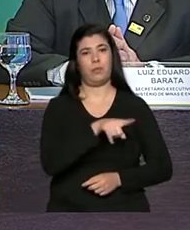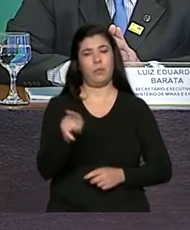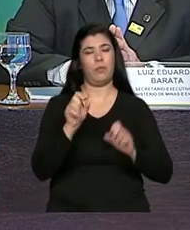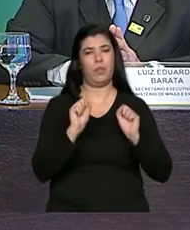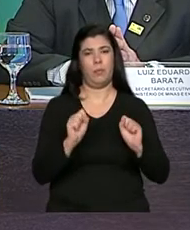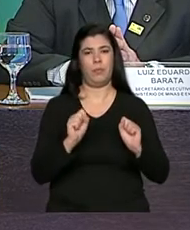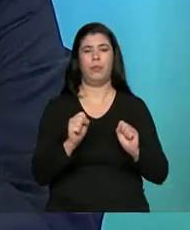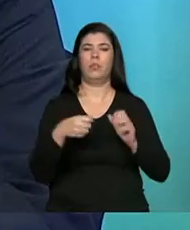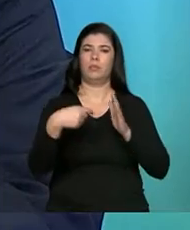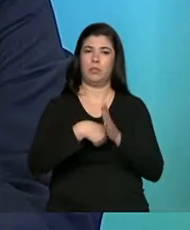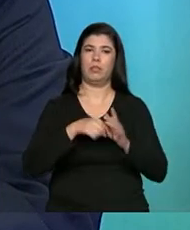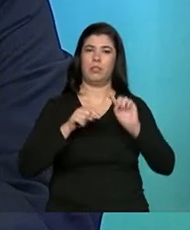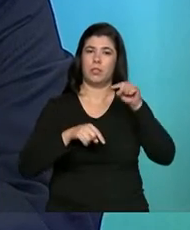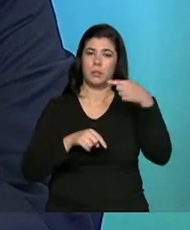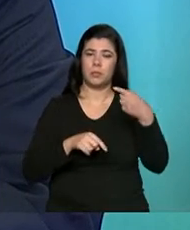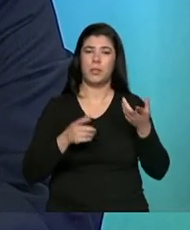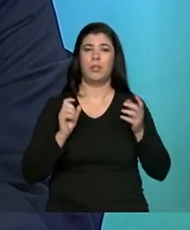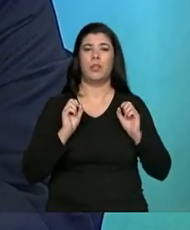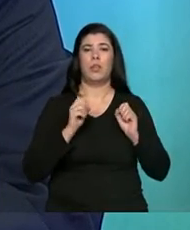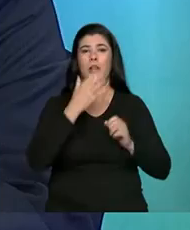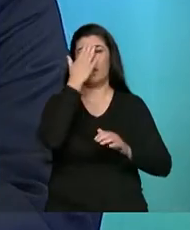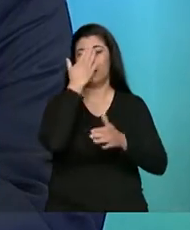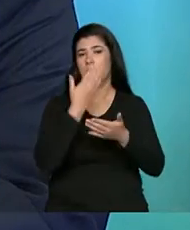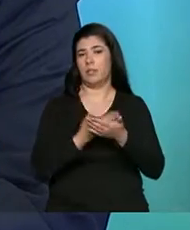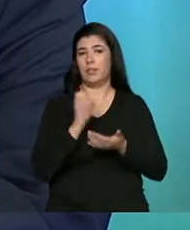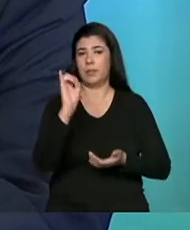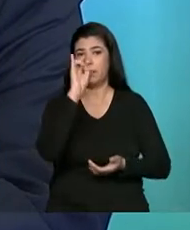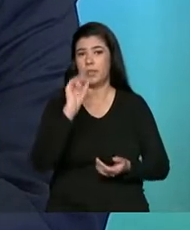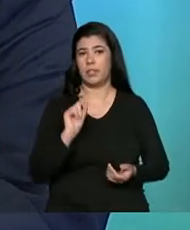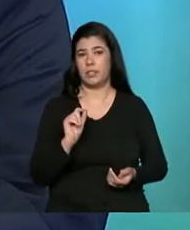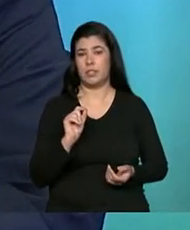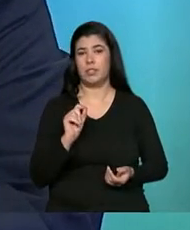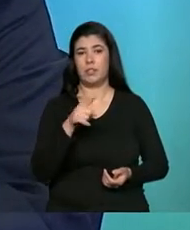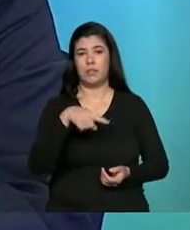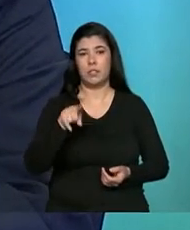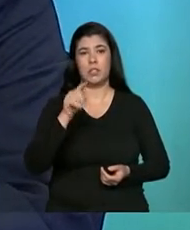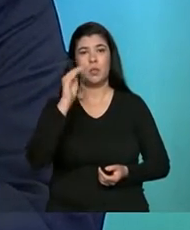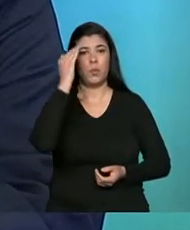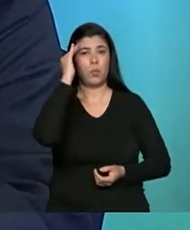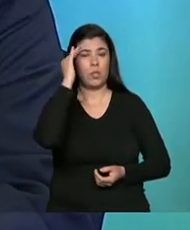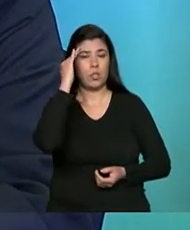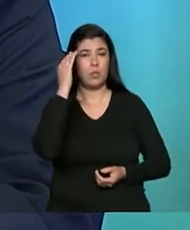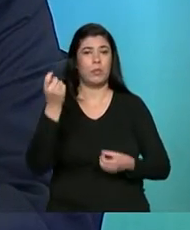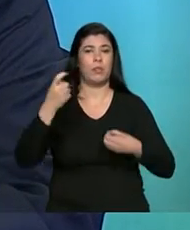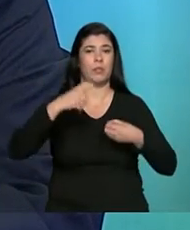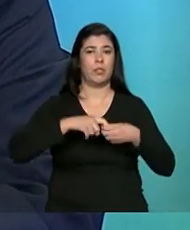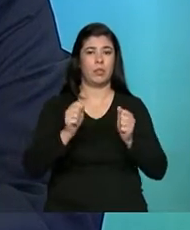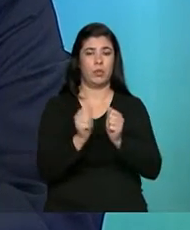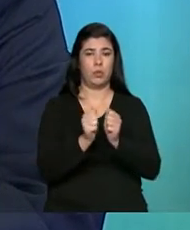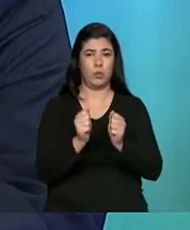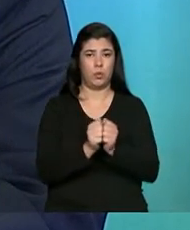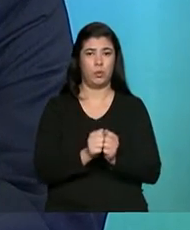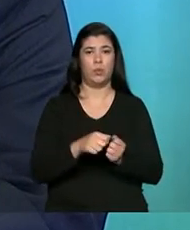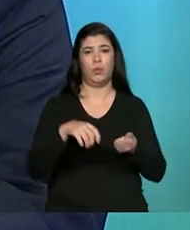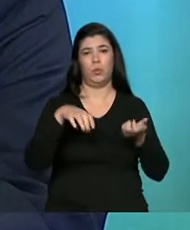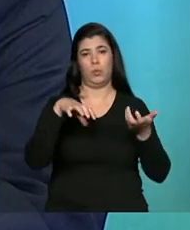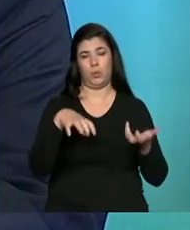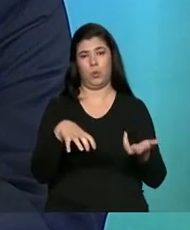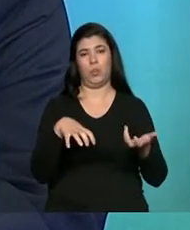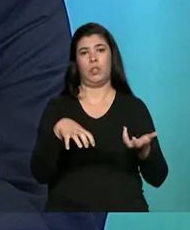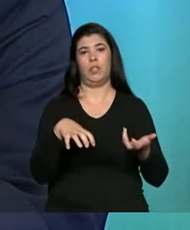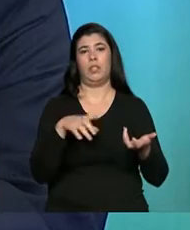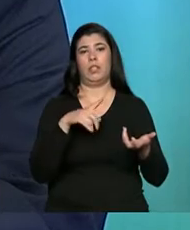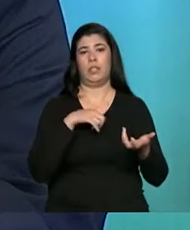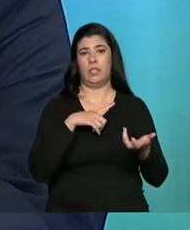me perguntar acho que o entendimento com o senado da república e com o congresso nacional de uma